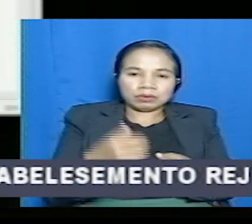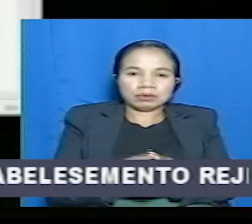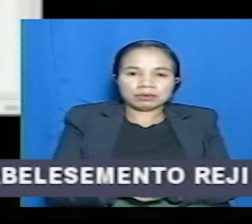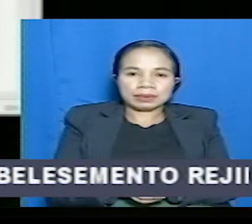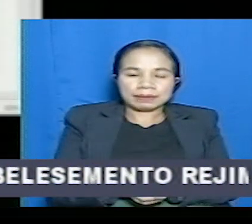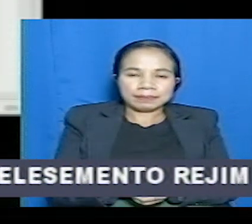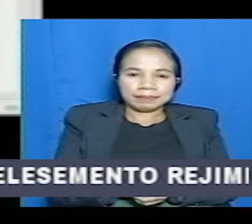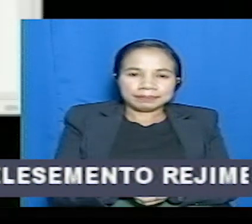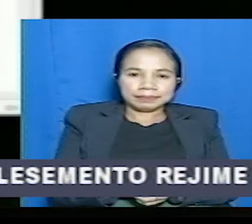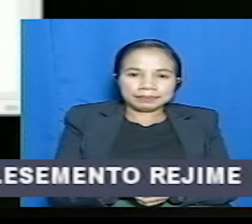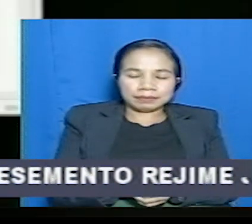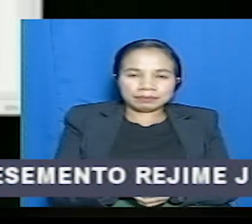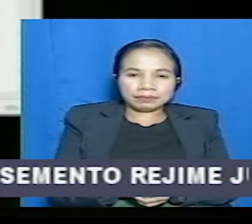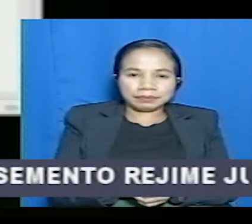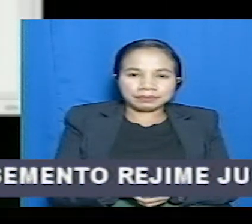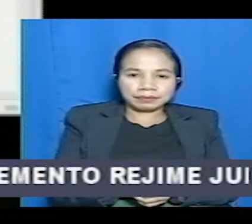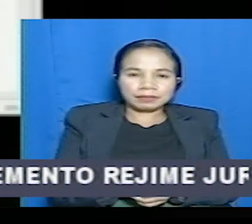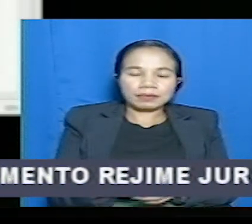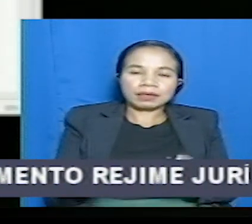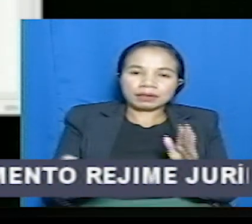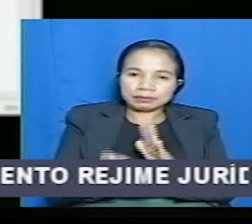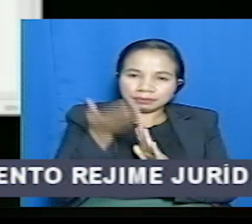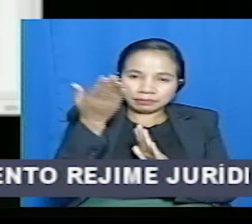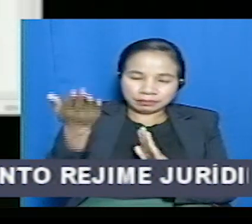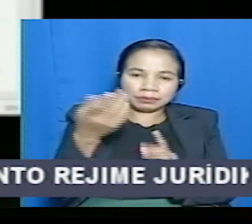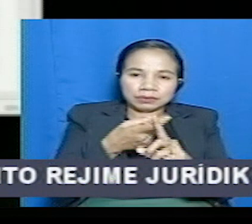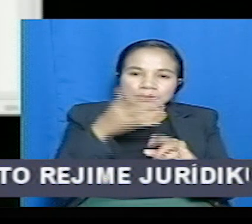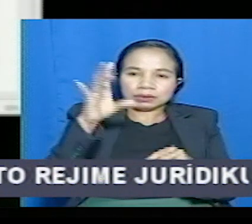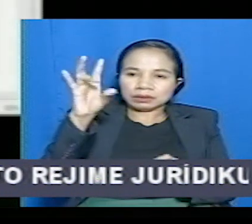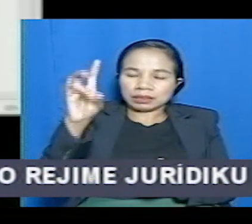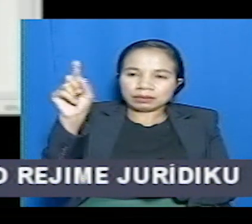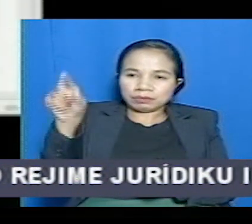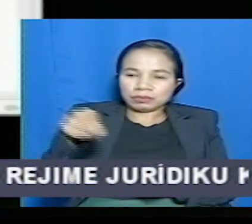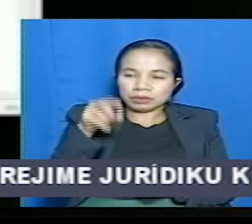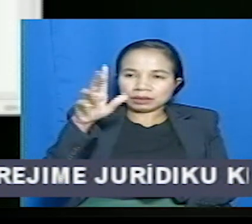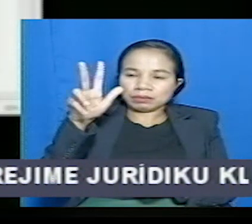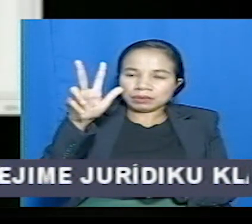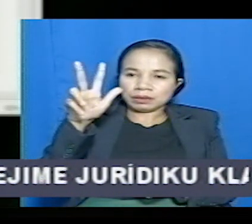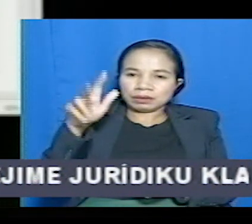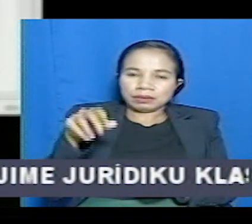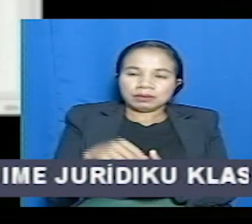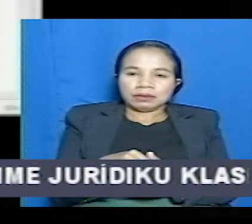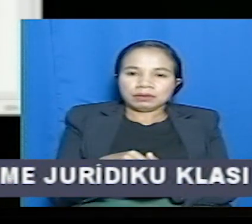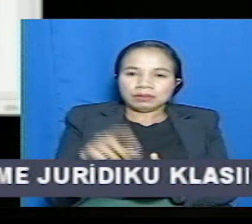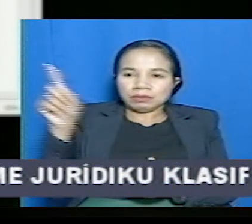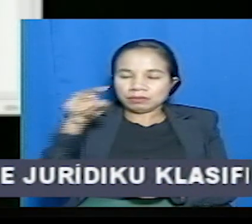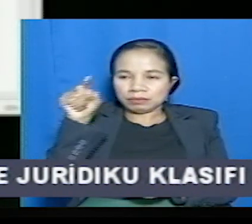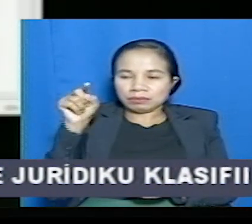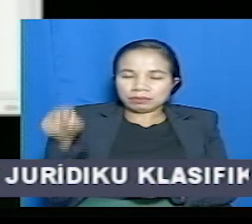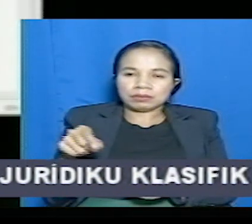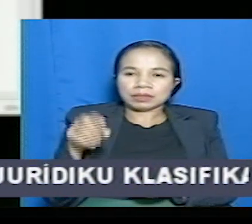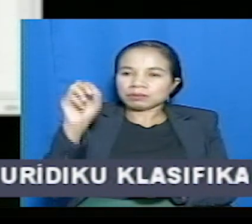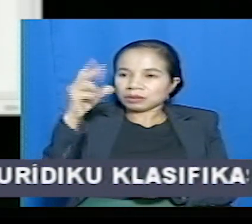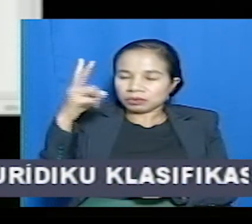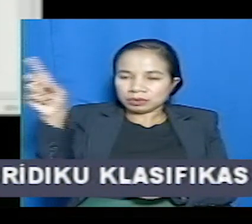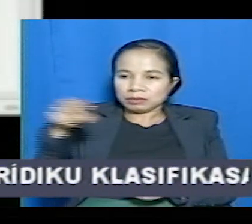magné, sintomáticos ser nebe aumenta, cusi 7%, sai nova 12%. Total é nebe